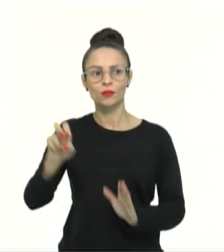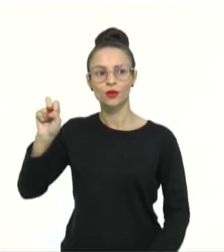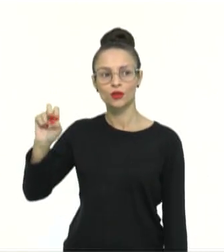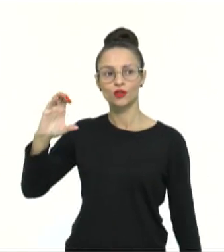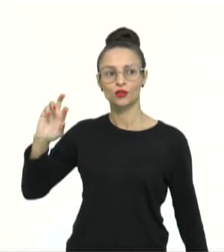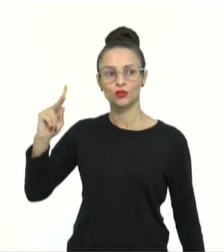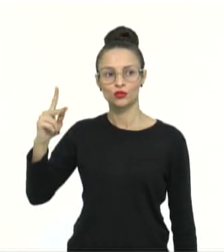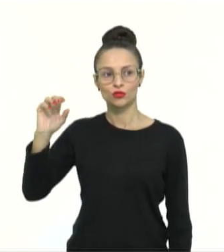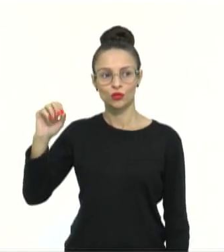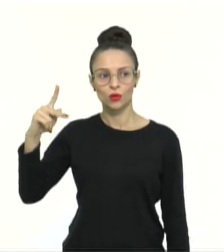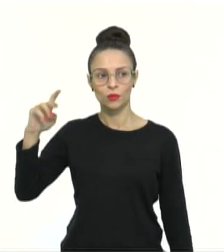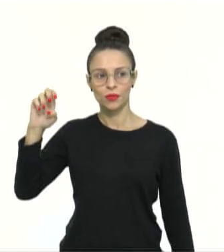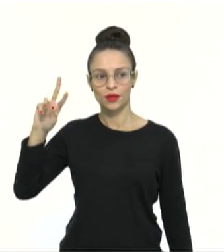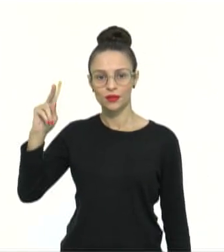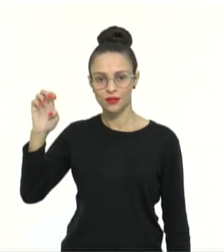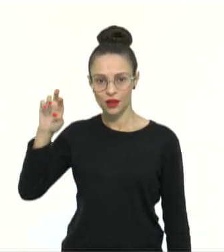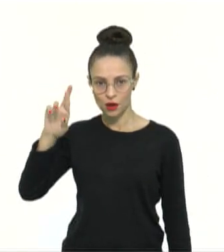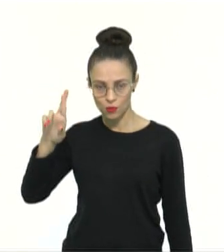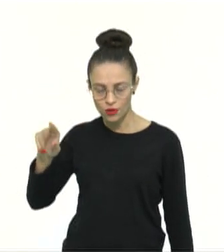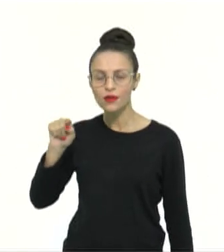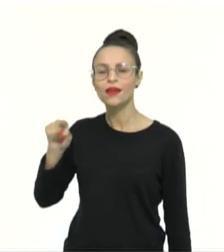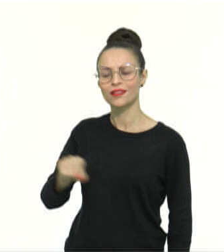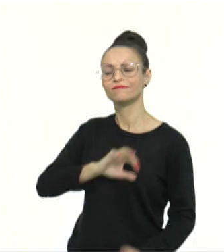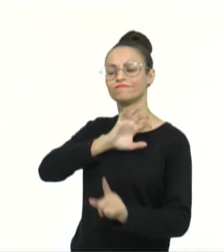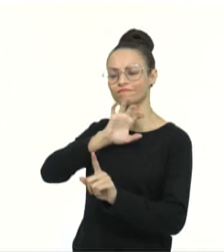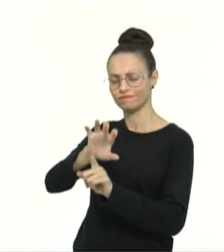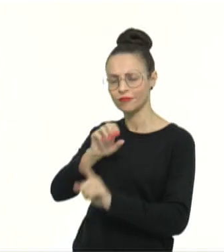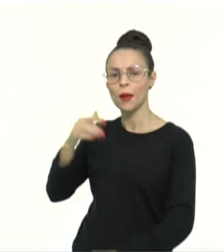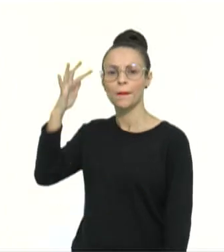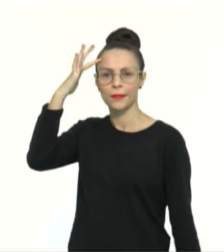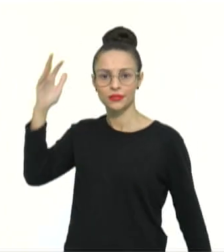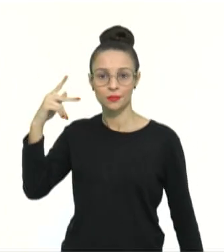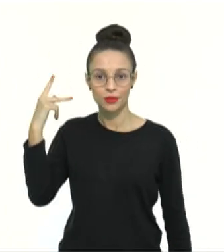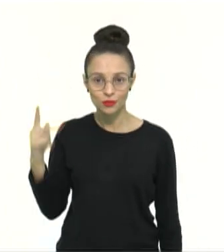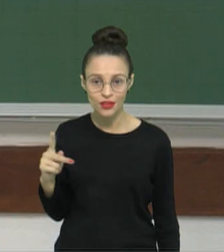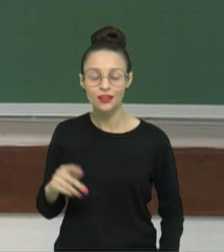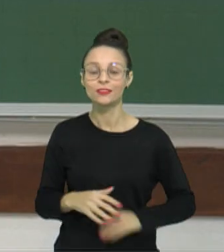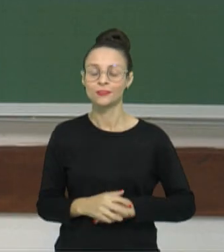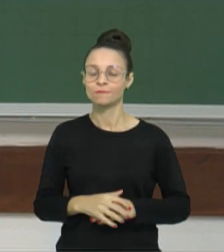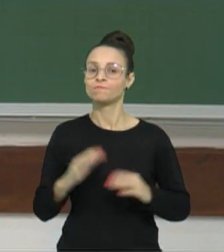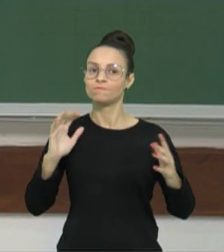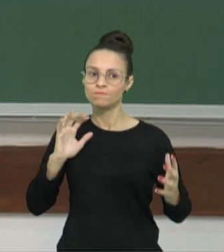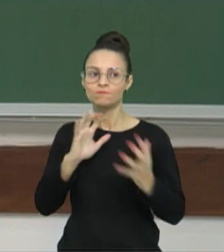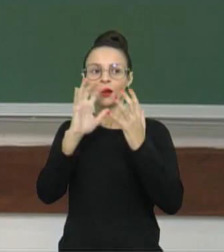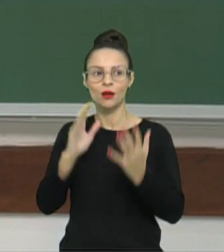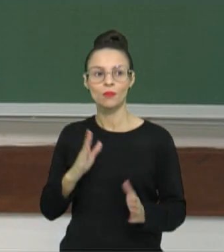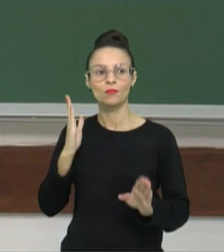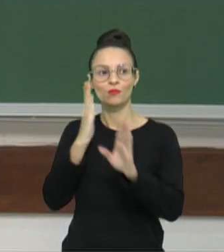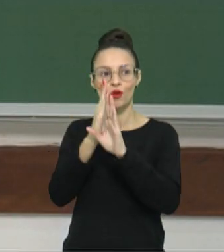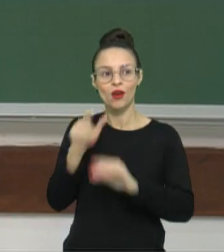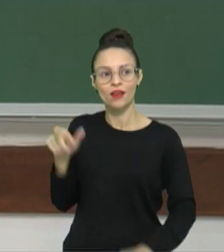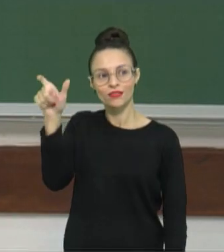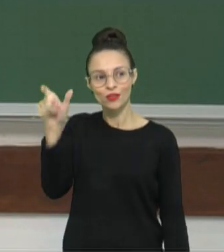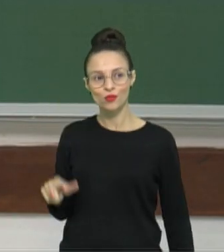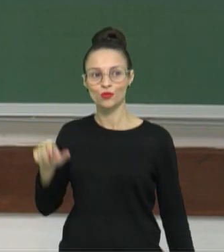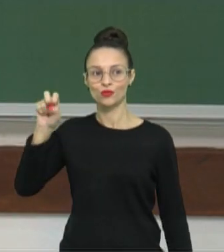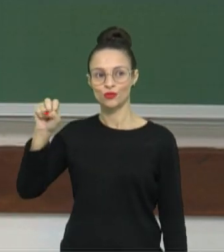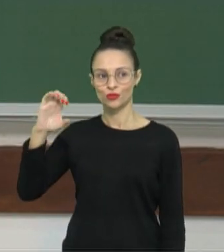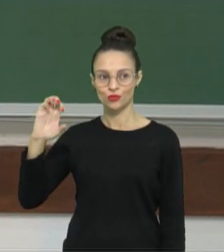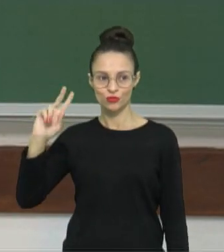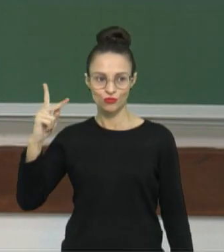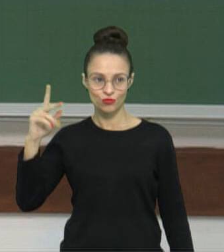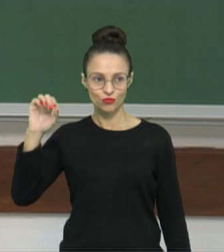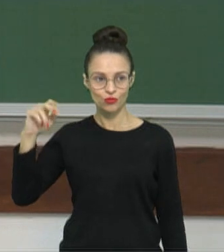ideias influenciaram fortemente sobre seu pensamento. Então, o Nietzsche foi muito impactado pelas ideias de Schopenhauer, lá que